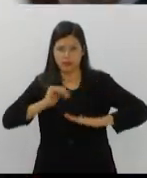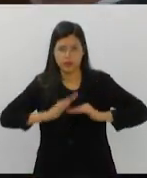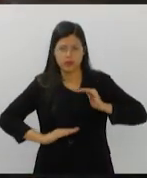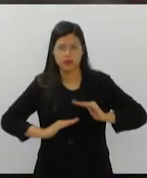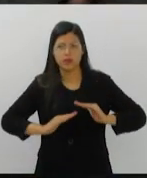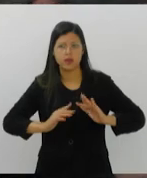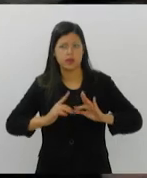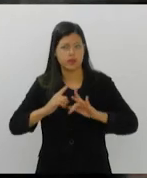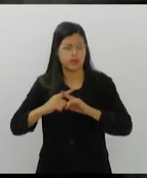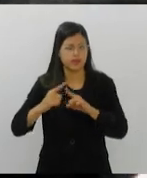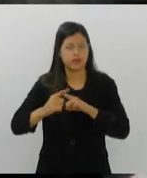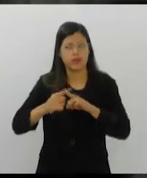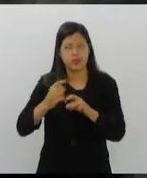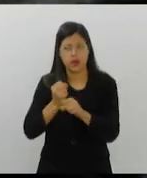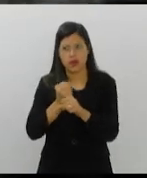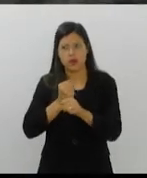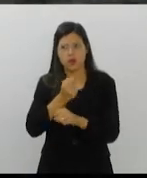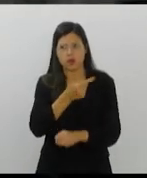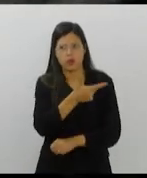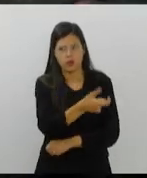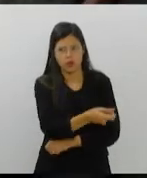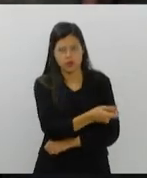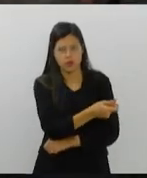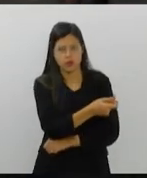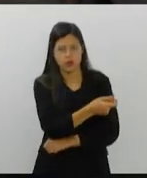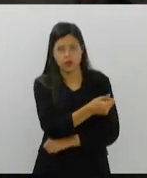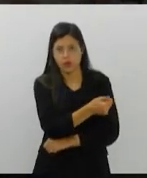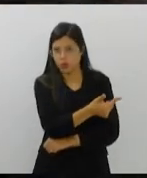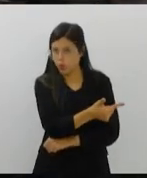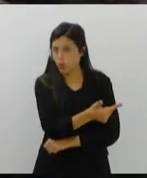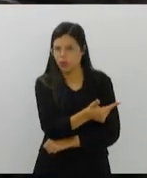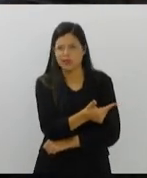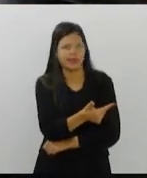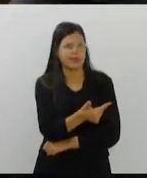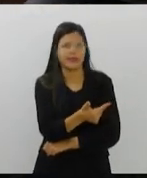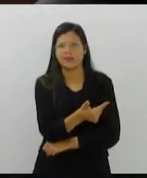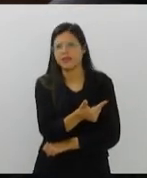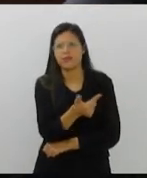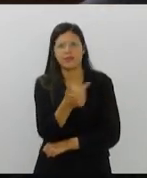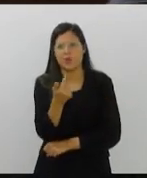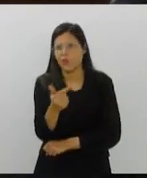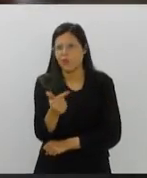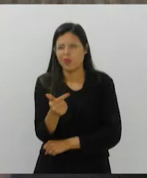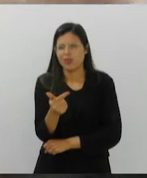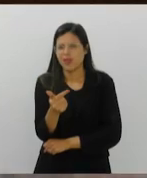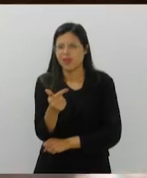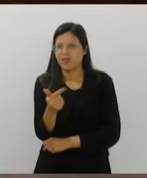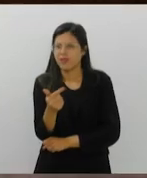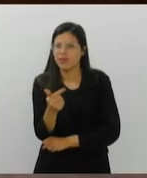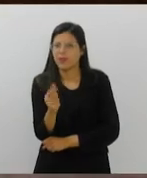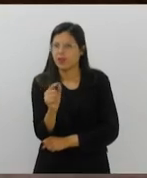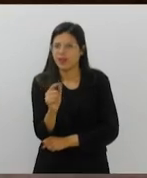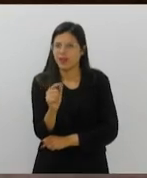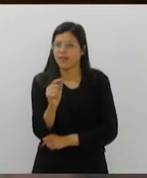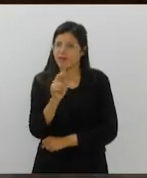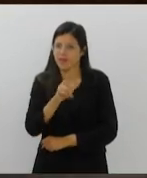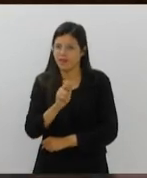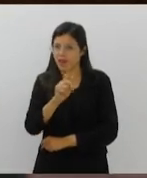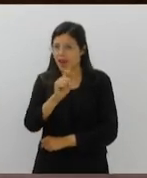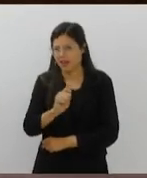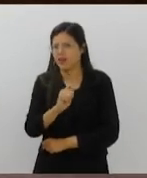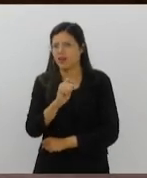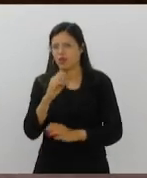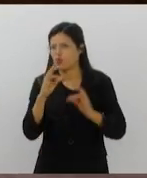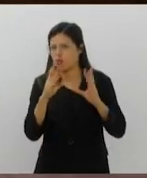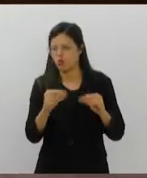desde 2012, que foi o último concurso, não cumpriu essa necessidade. E, no decorrer dos anos,